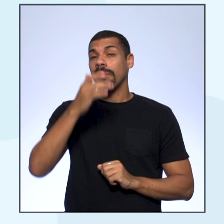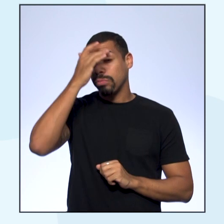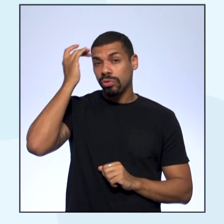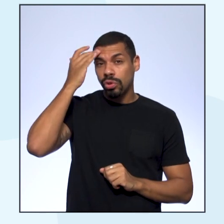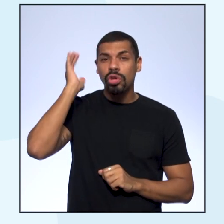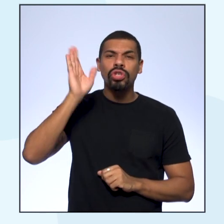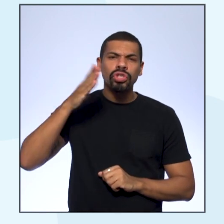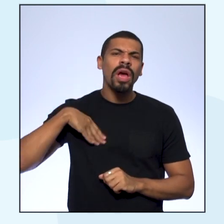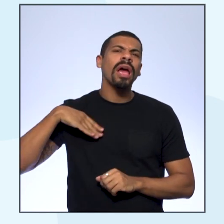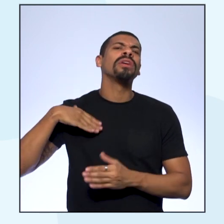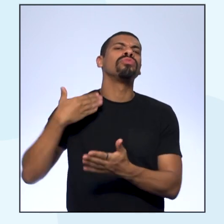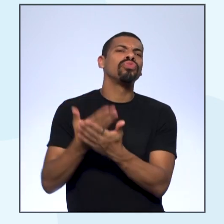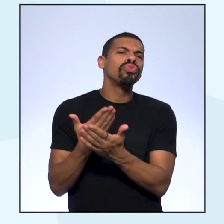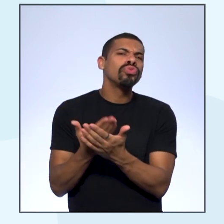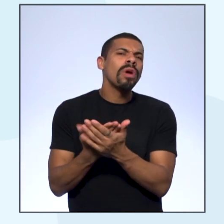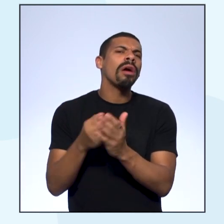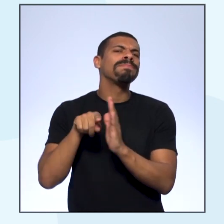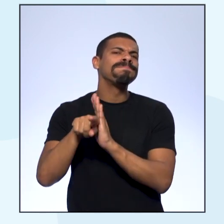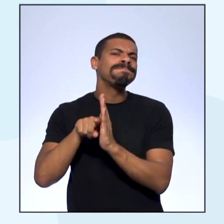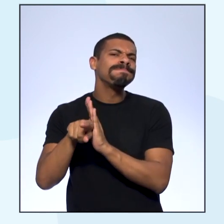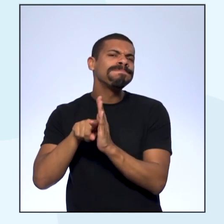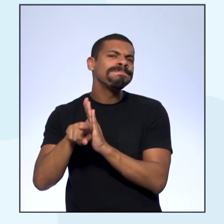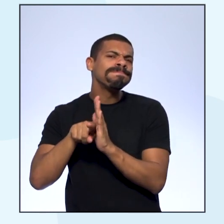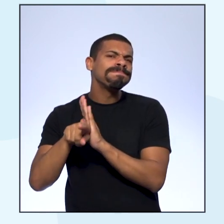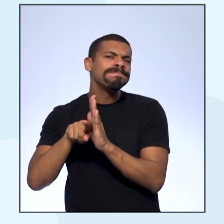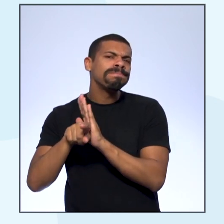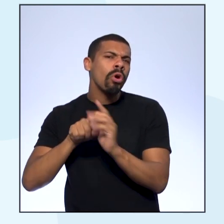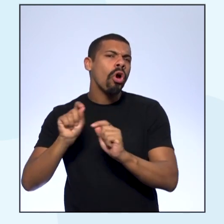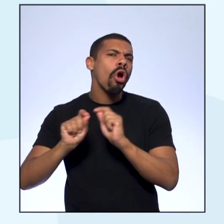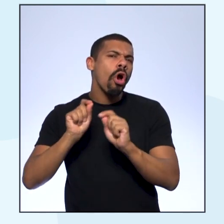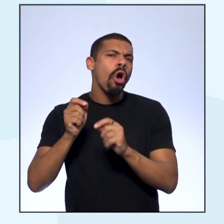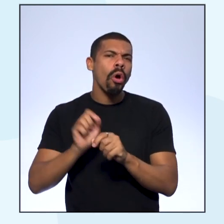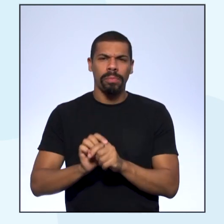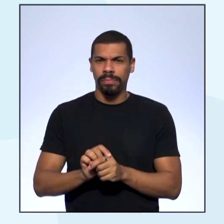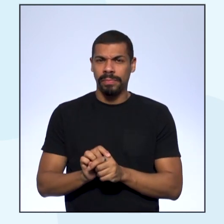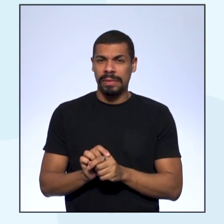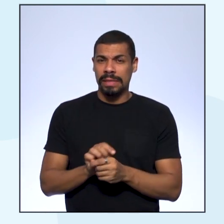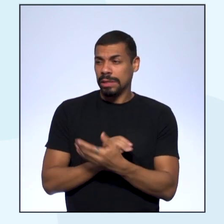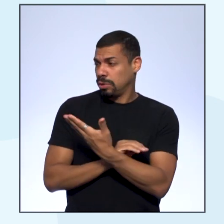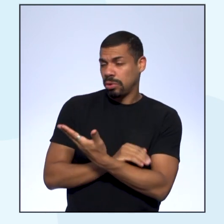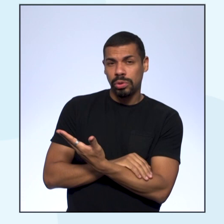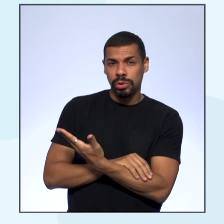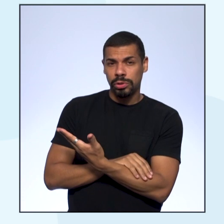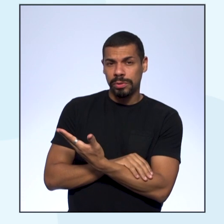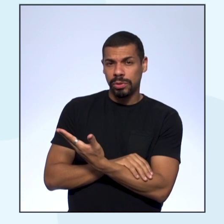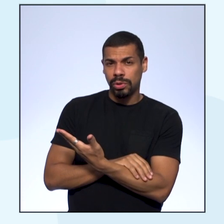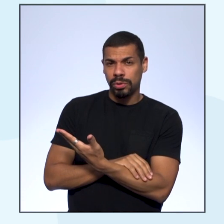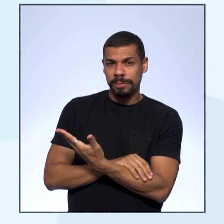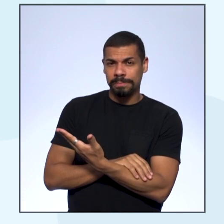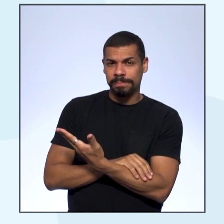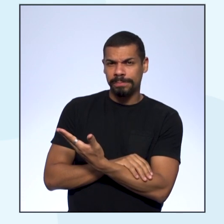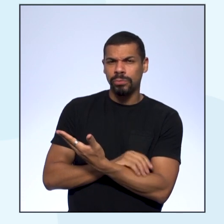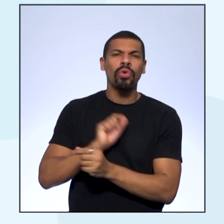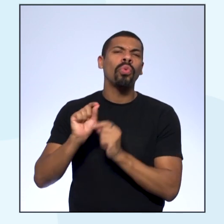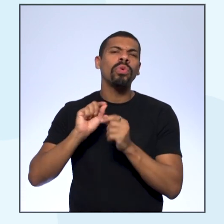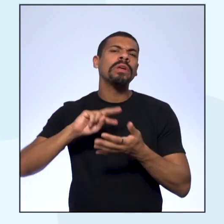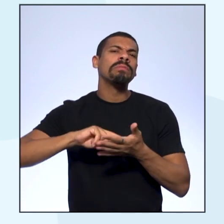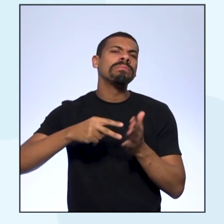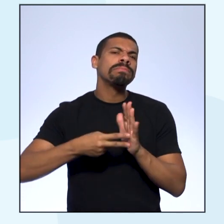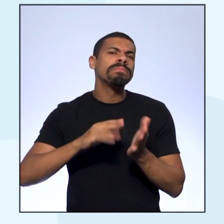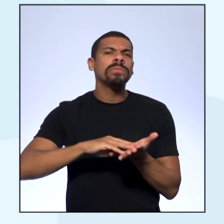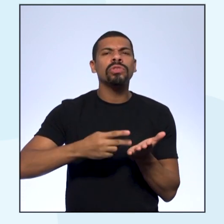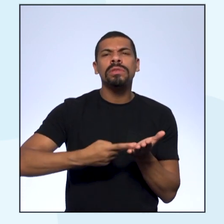encontraram e catalogaram esse papiro como o papiro Ebers, tá? E o que está ali traduzido, né? É um tratado médico com mais